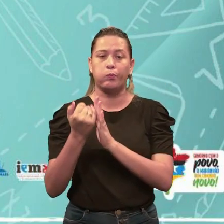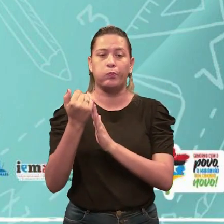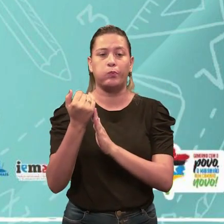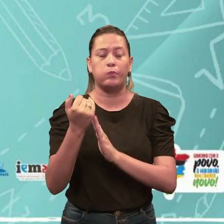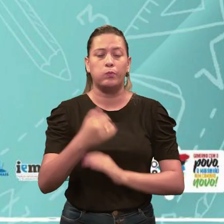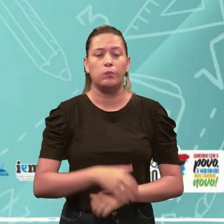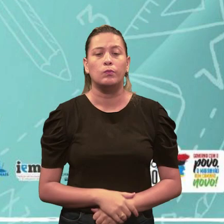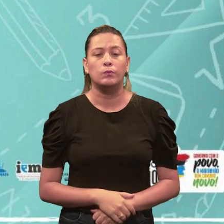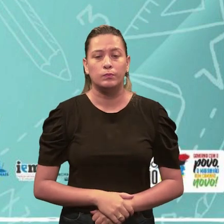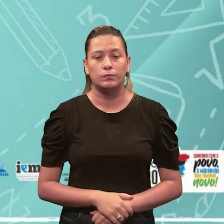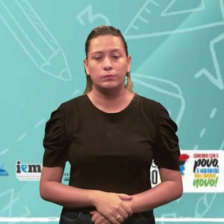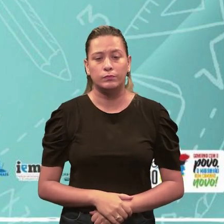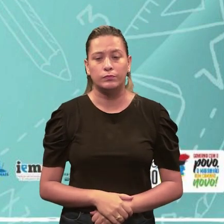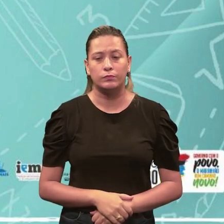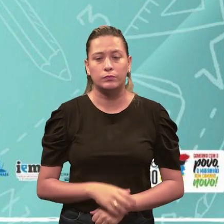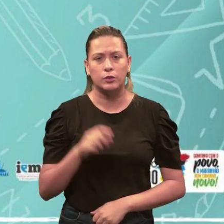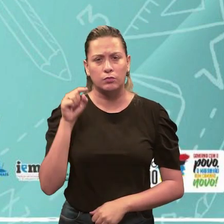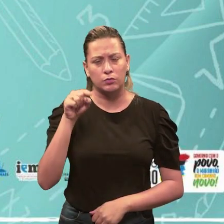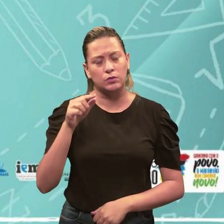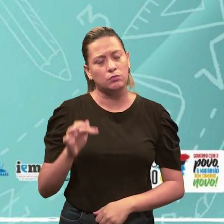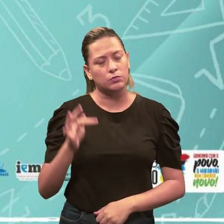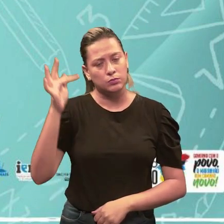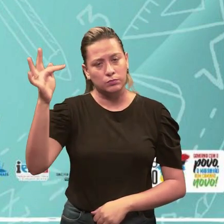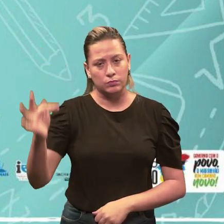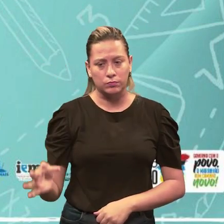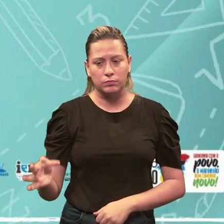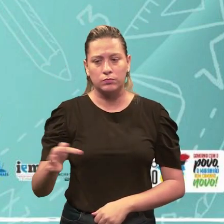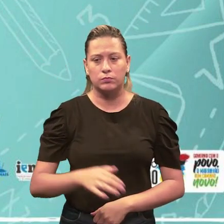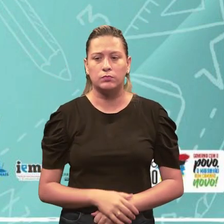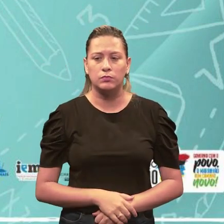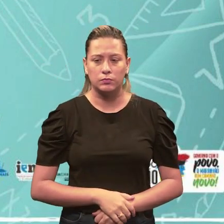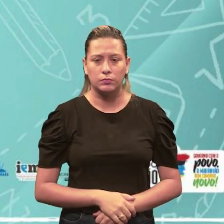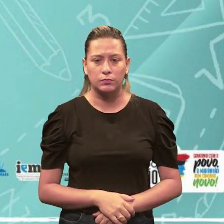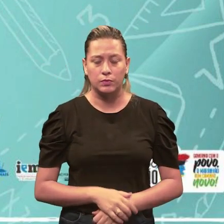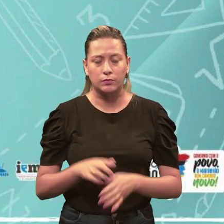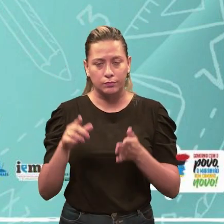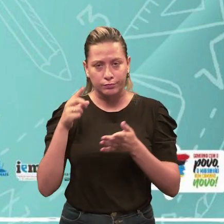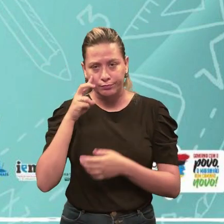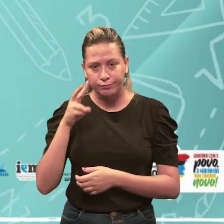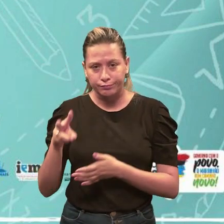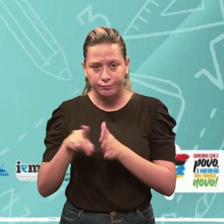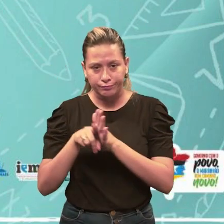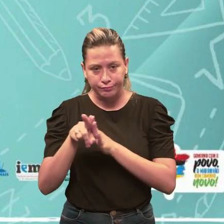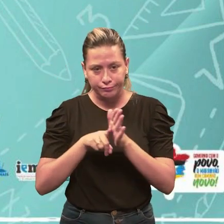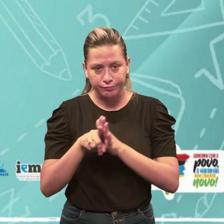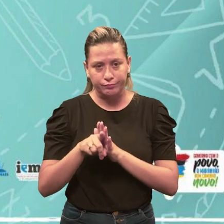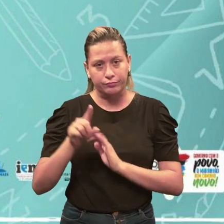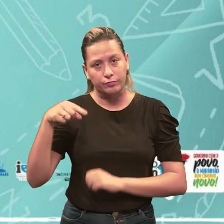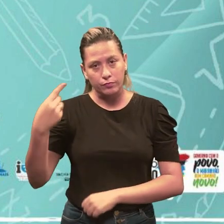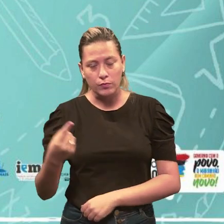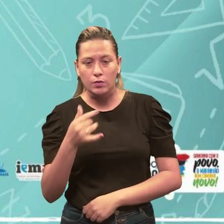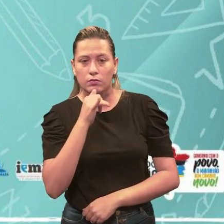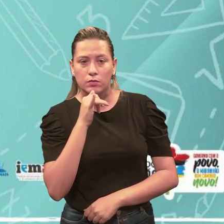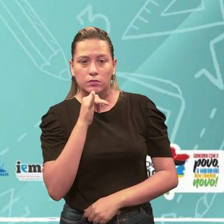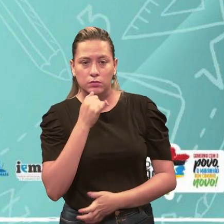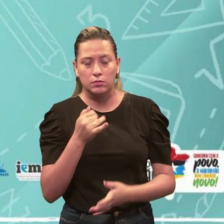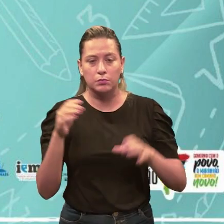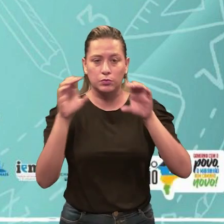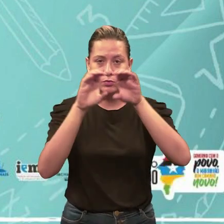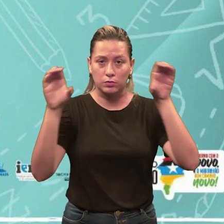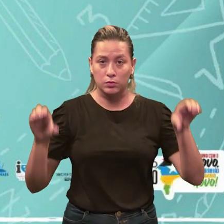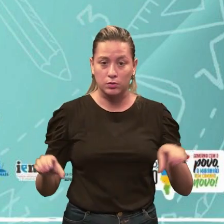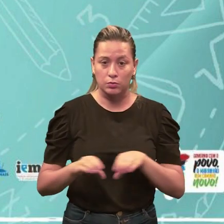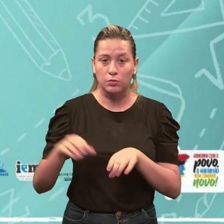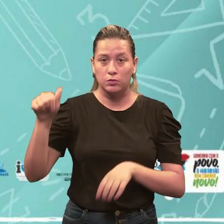esquema mesmo bem grande aí, que vocês podem estar futuramente aí consultando.